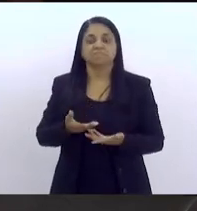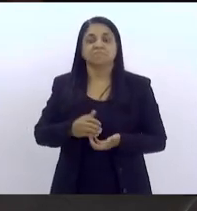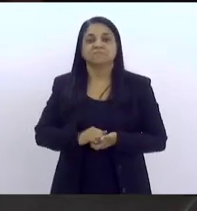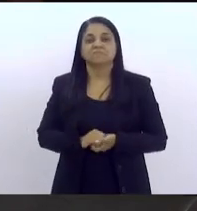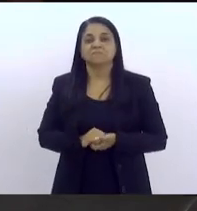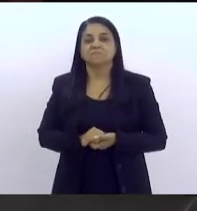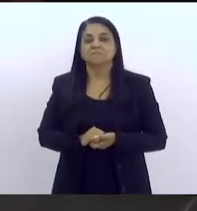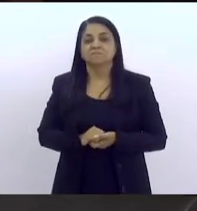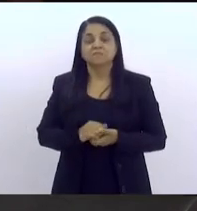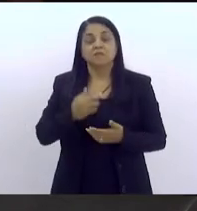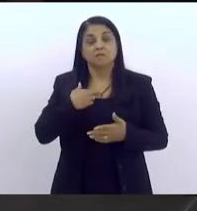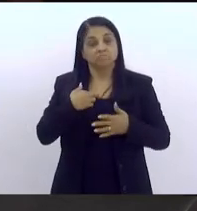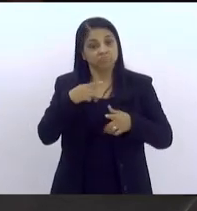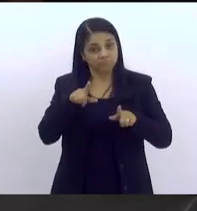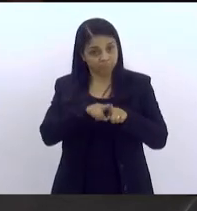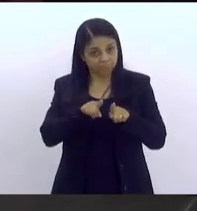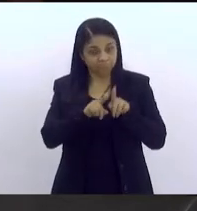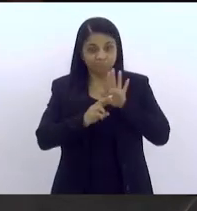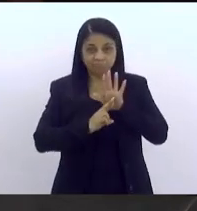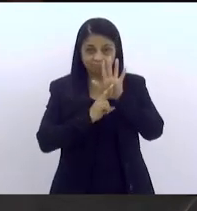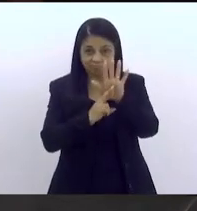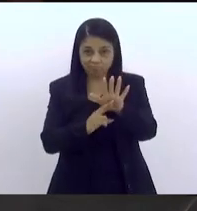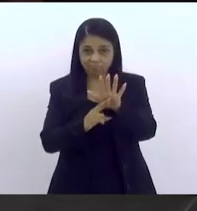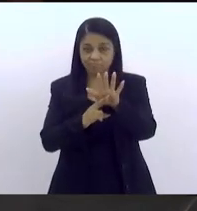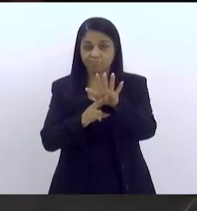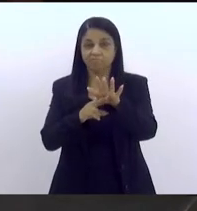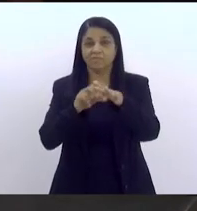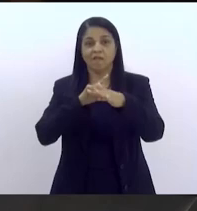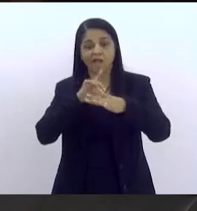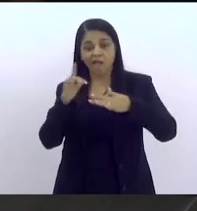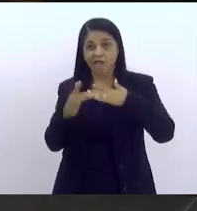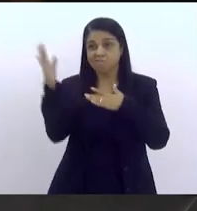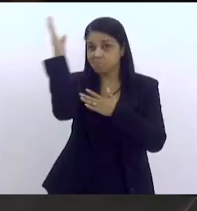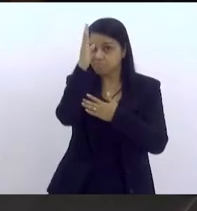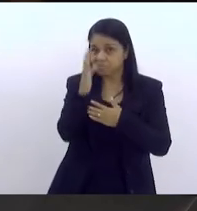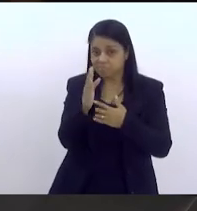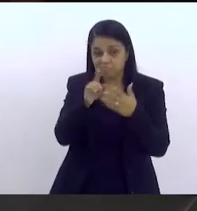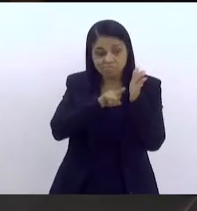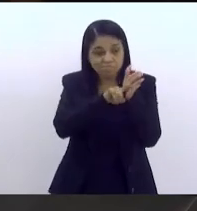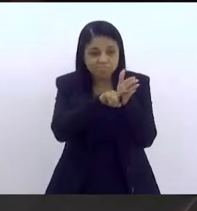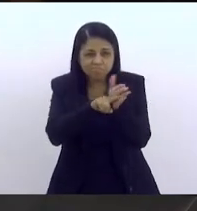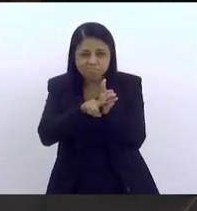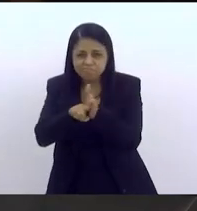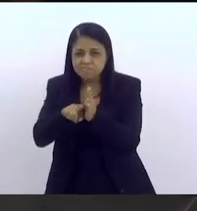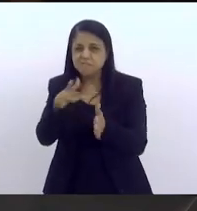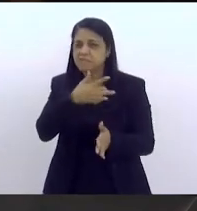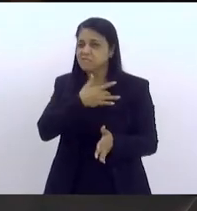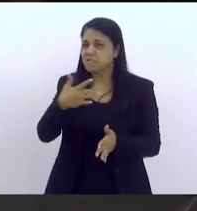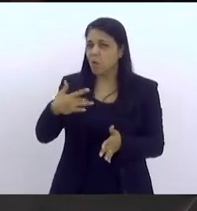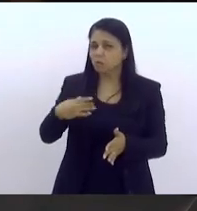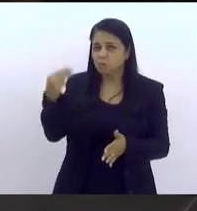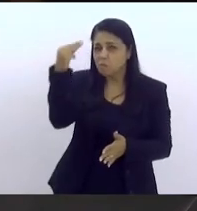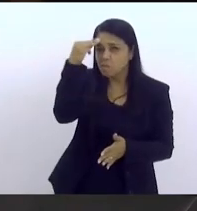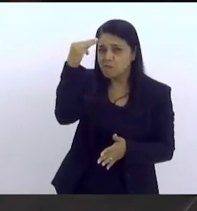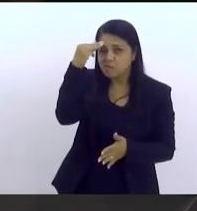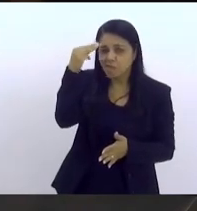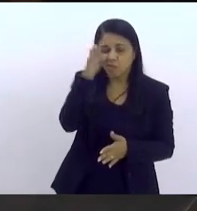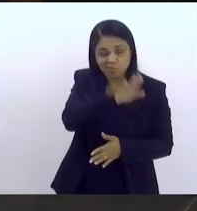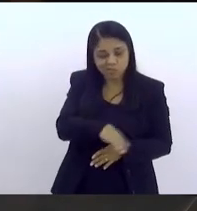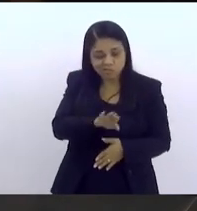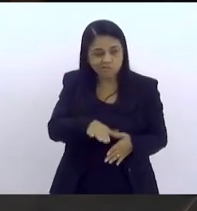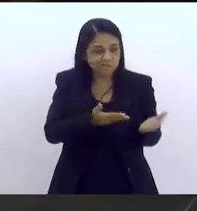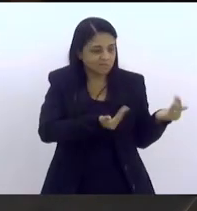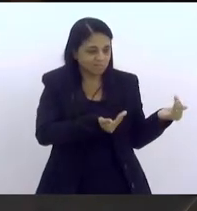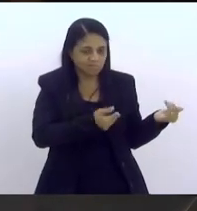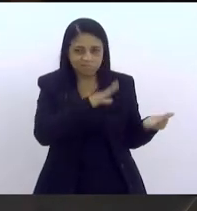Eu também represento a rede nacional de pesquisas sobre saúde mental de crianças e adolescentes